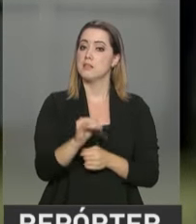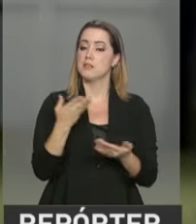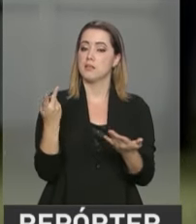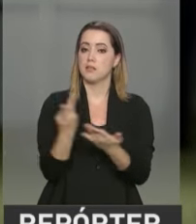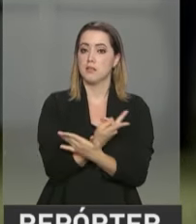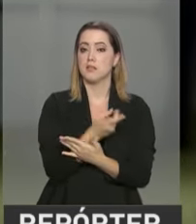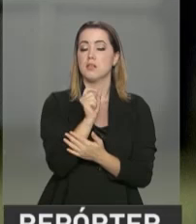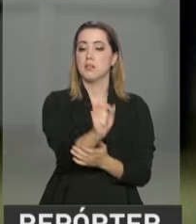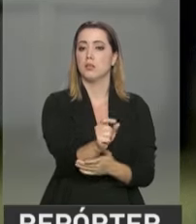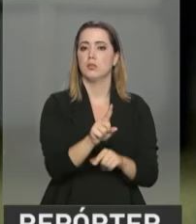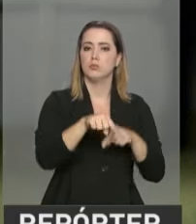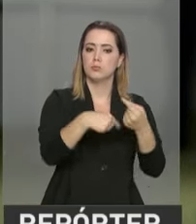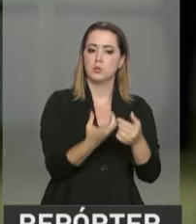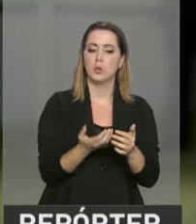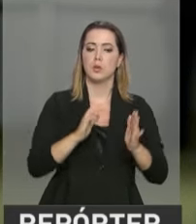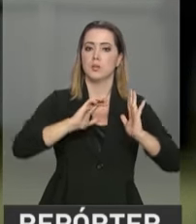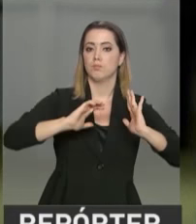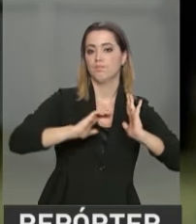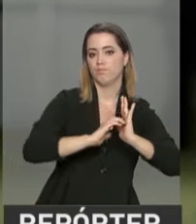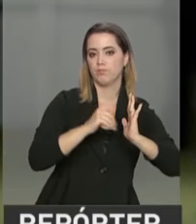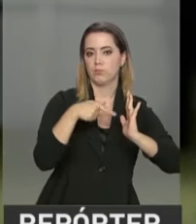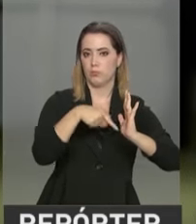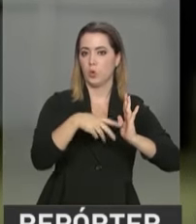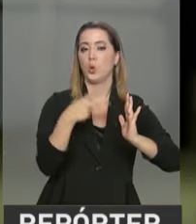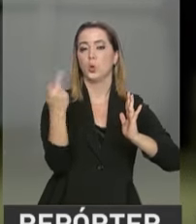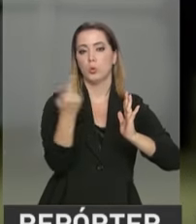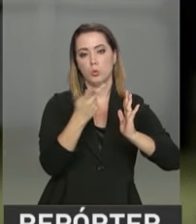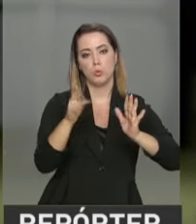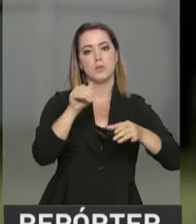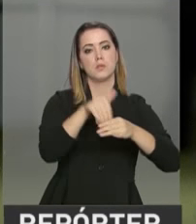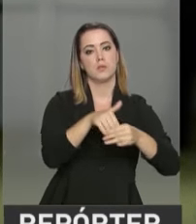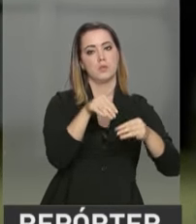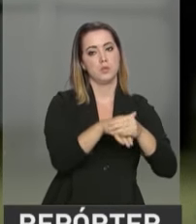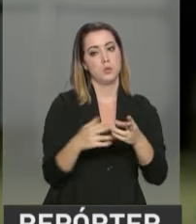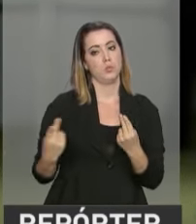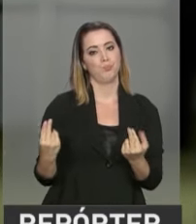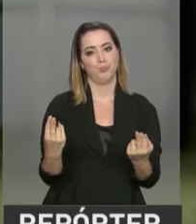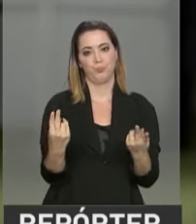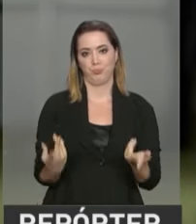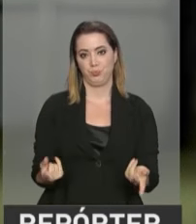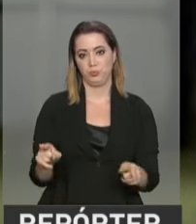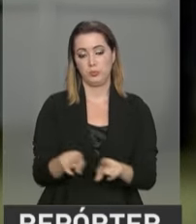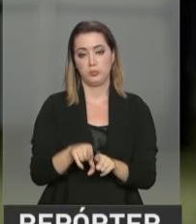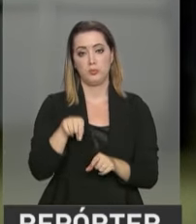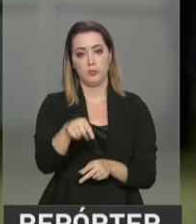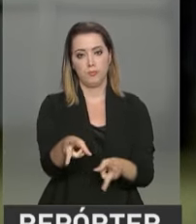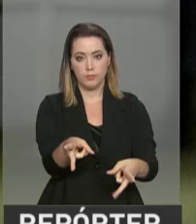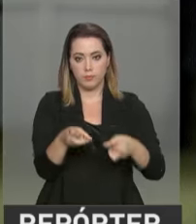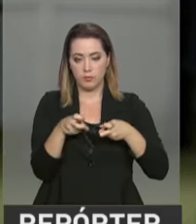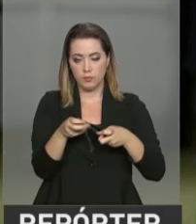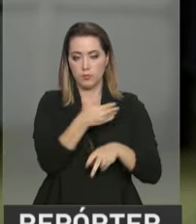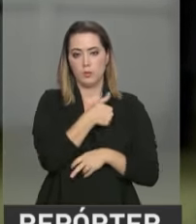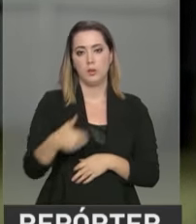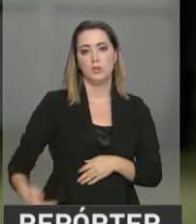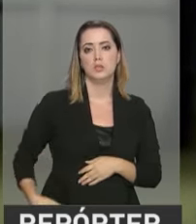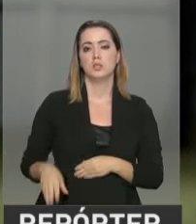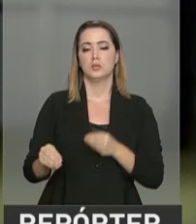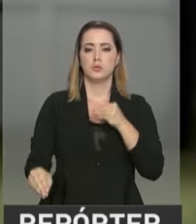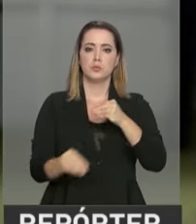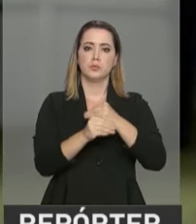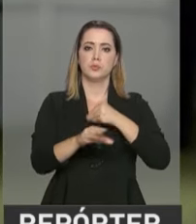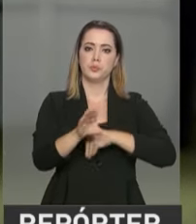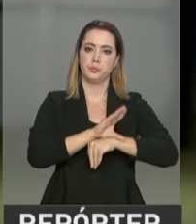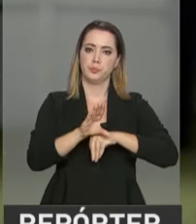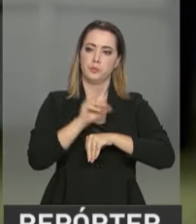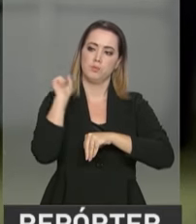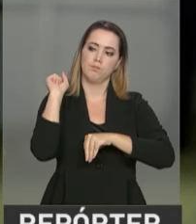Senado onde também terá de passar por dois turnos de votação A previsão do governo é que a proposta que altera as regras da